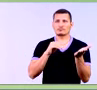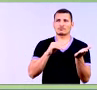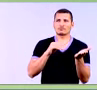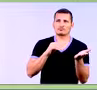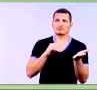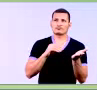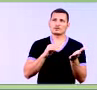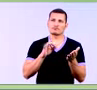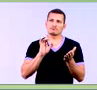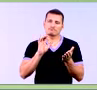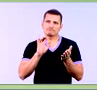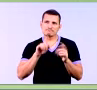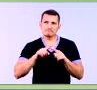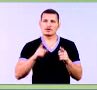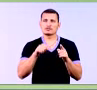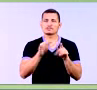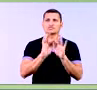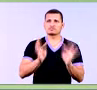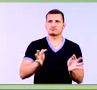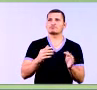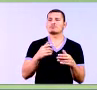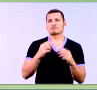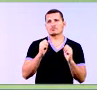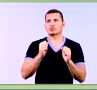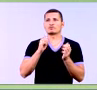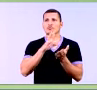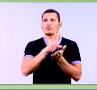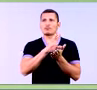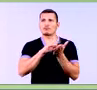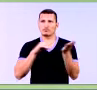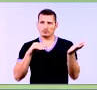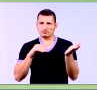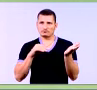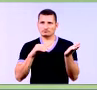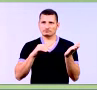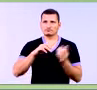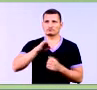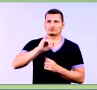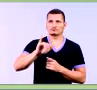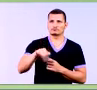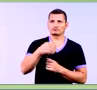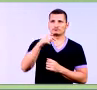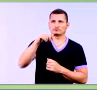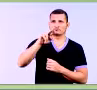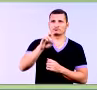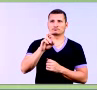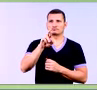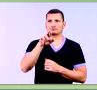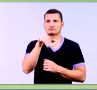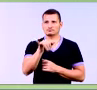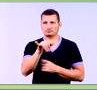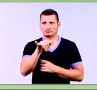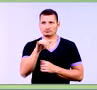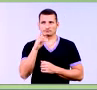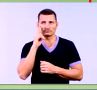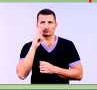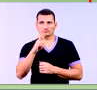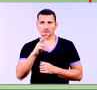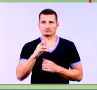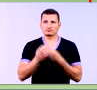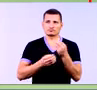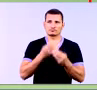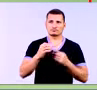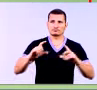tão simplificado que é realmente isso que deve ser feito. Copiar as referências do jQuery. Observem bem